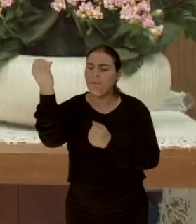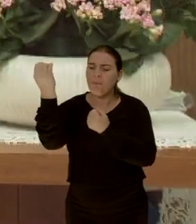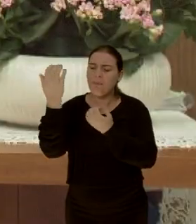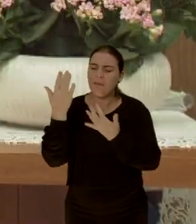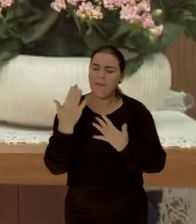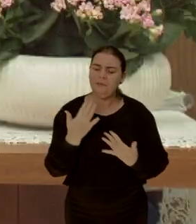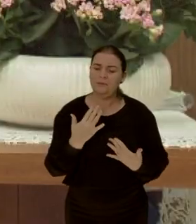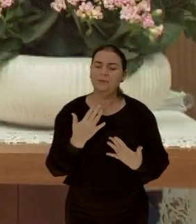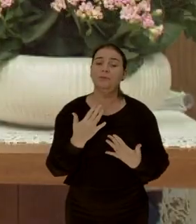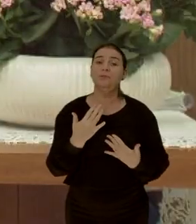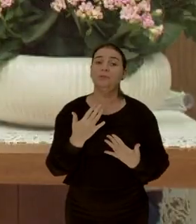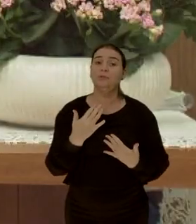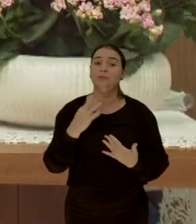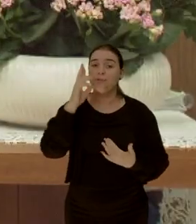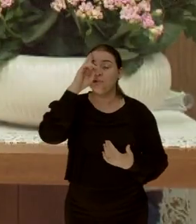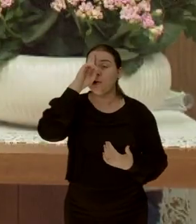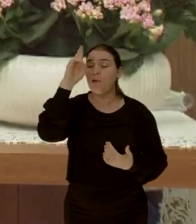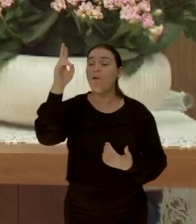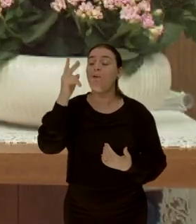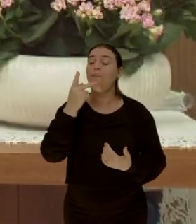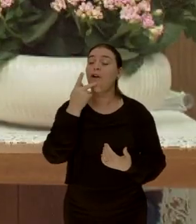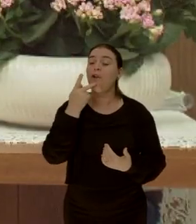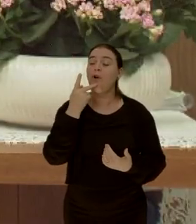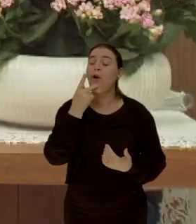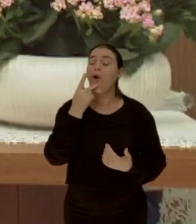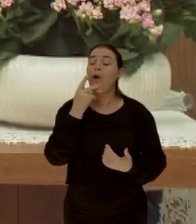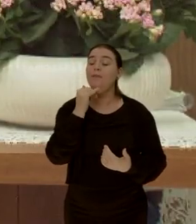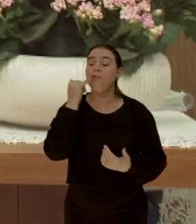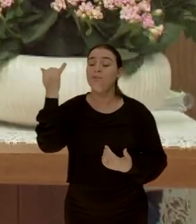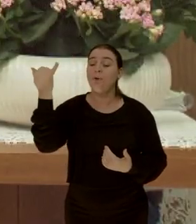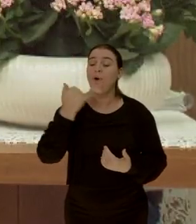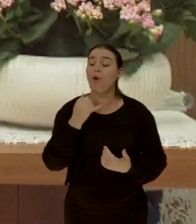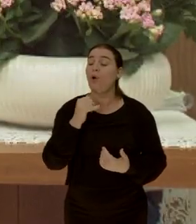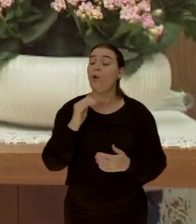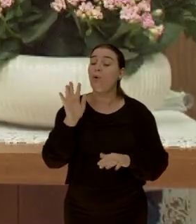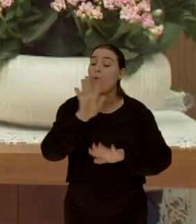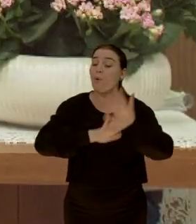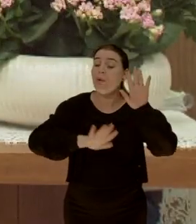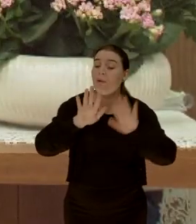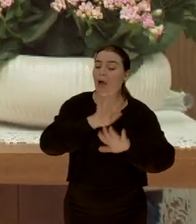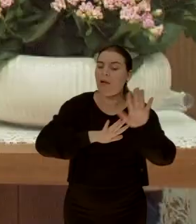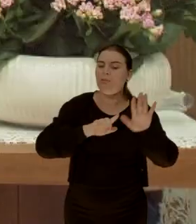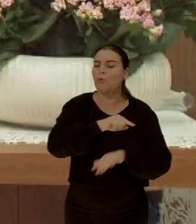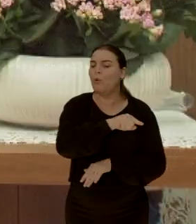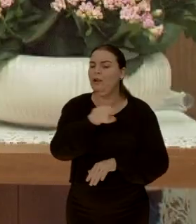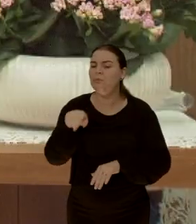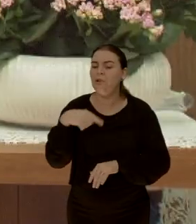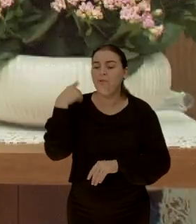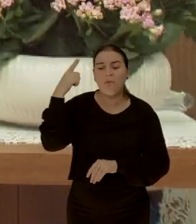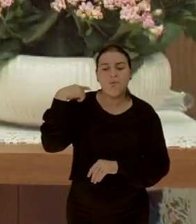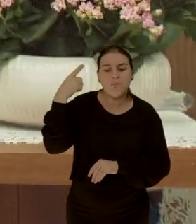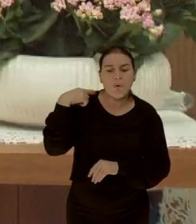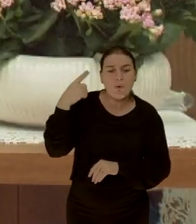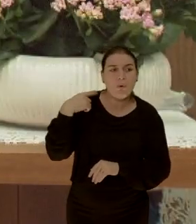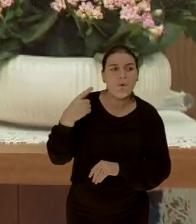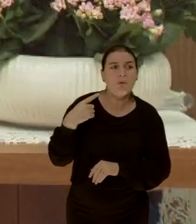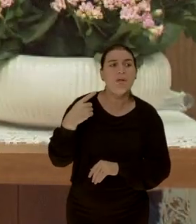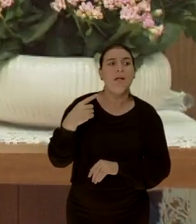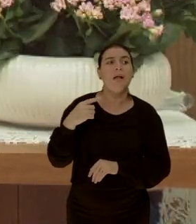olha, cuidado com eles que eles estão doidos. Olha, o negócio lá, eles até sobem